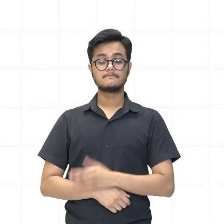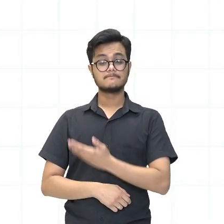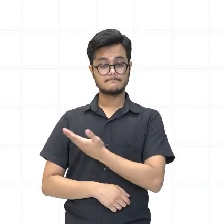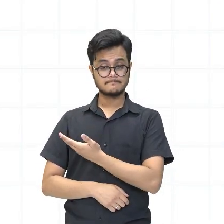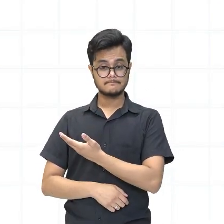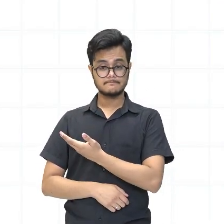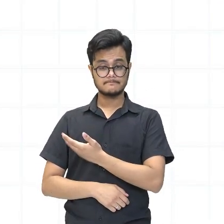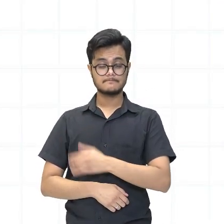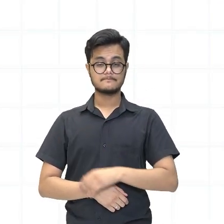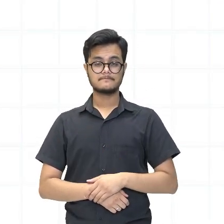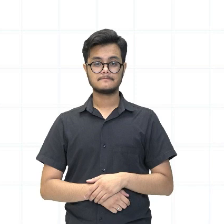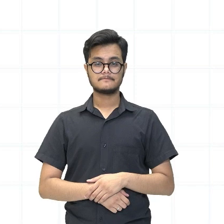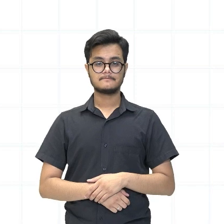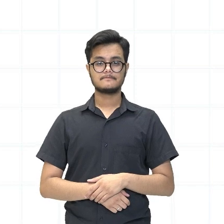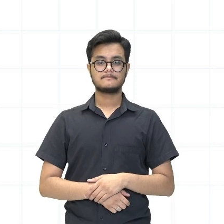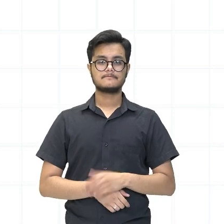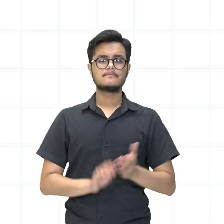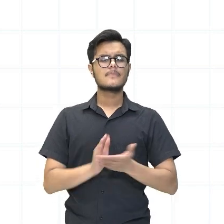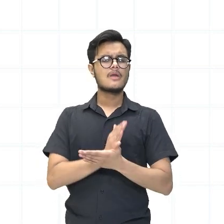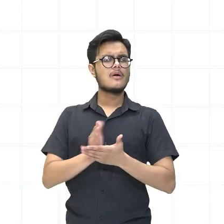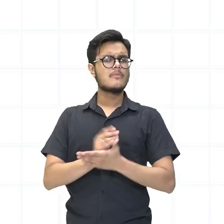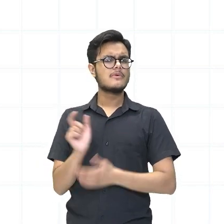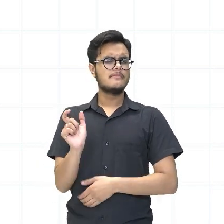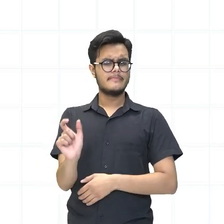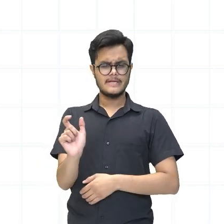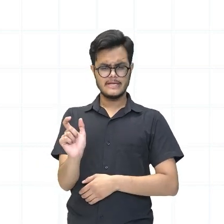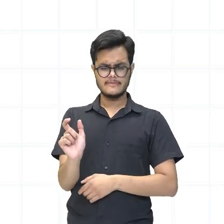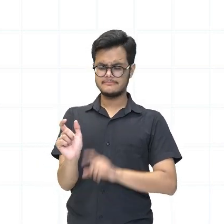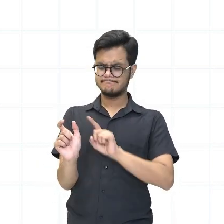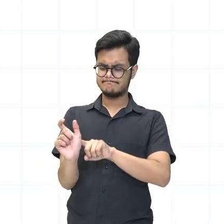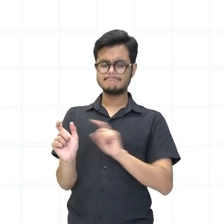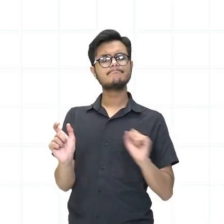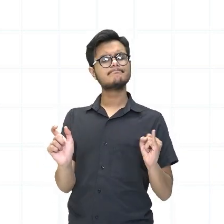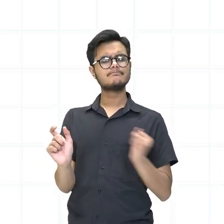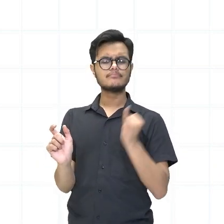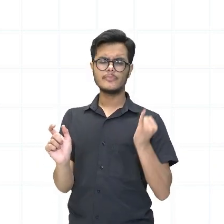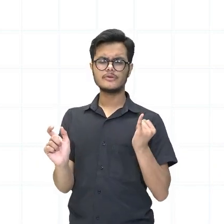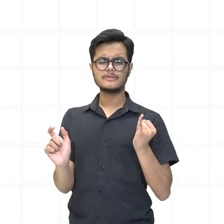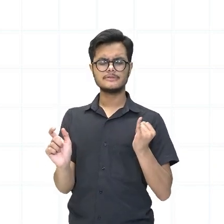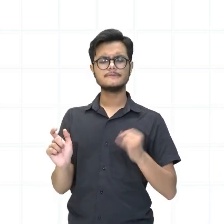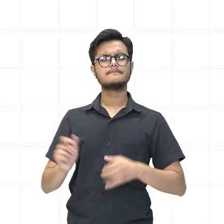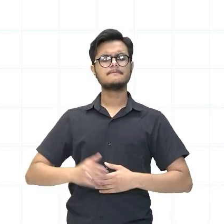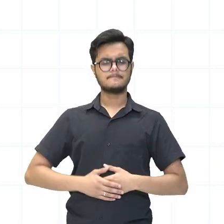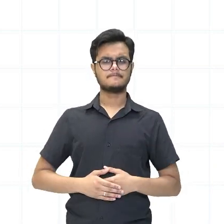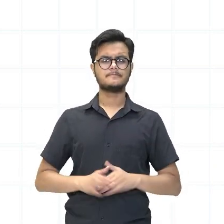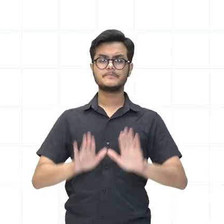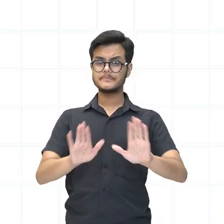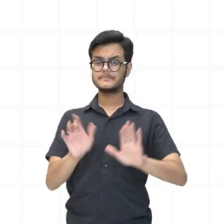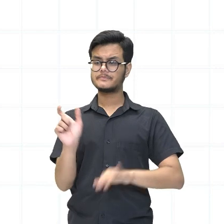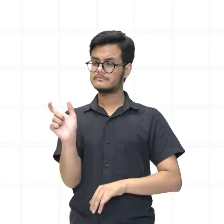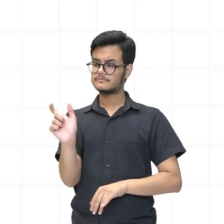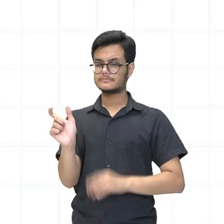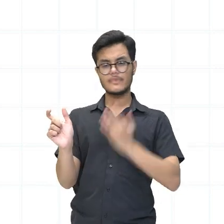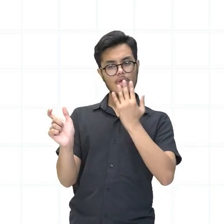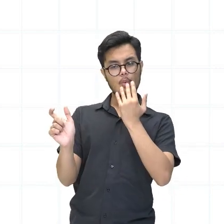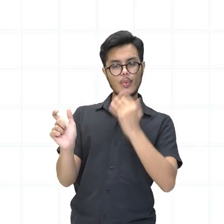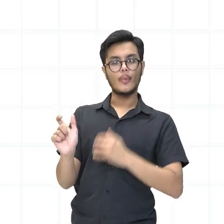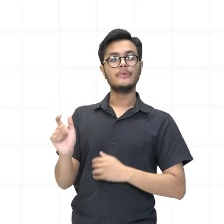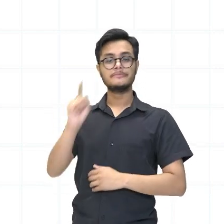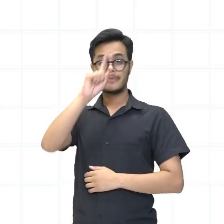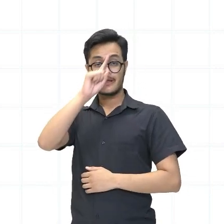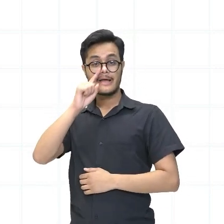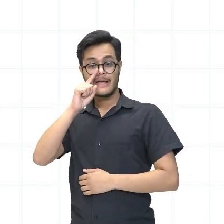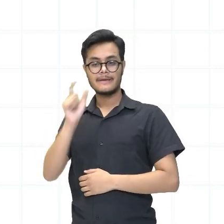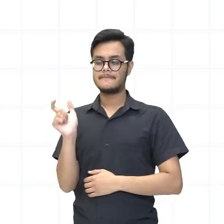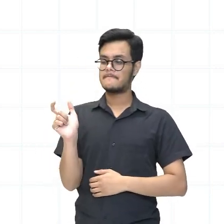Nós temos aqui o destaque para algumas palavras. Então, percebam que essas palavras que foram destacadas aqui, elas são